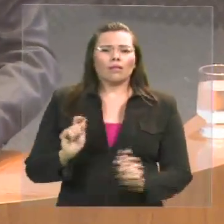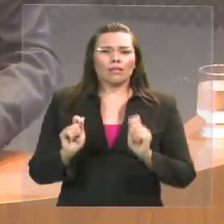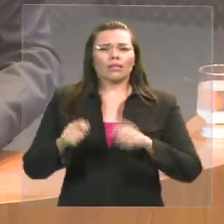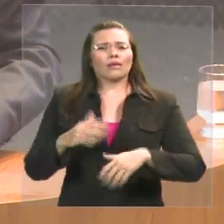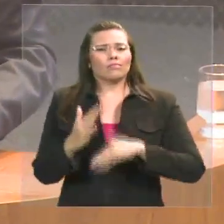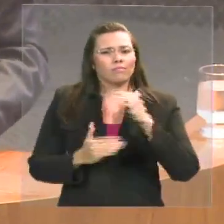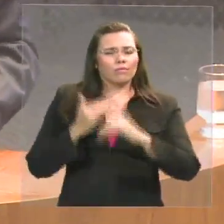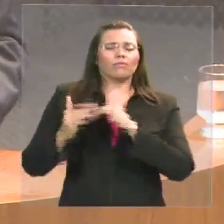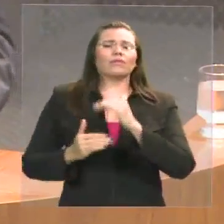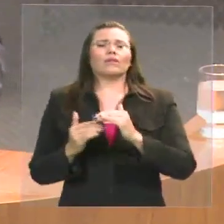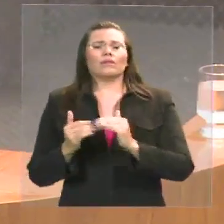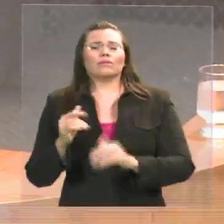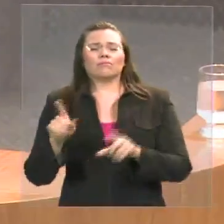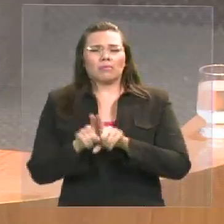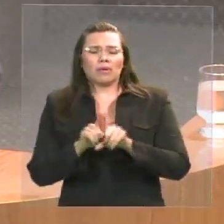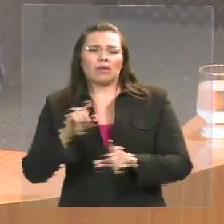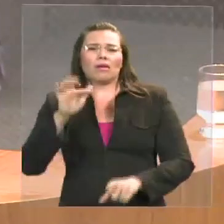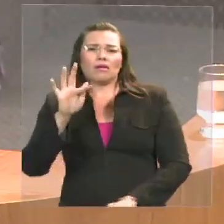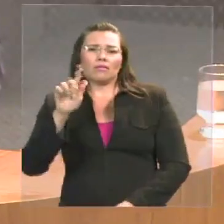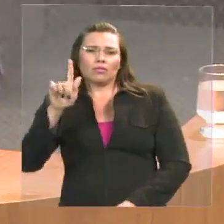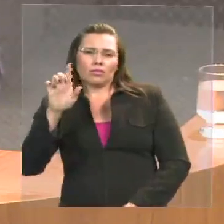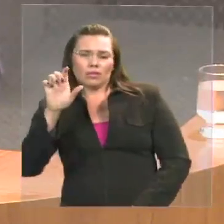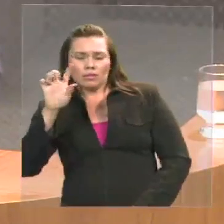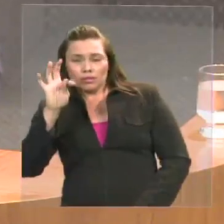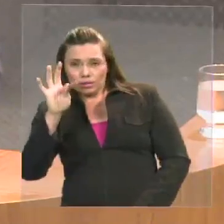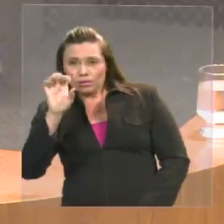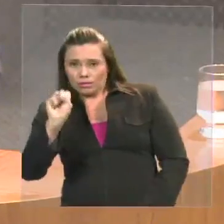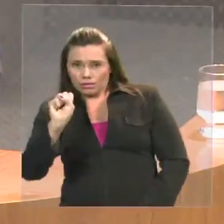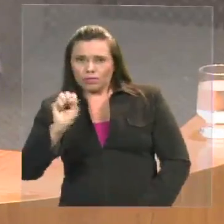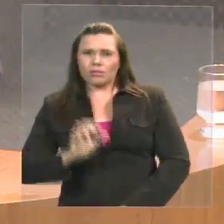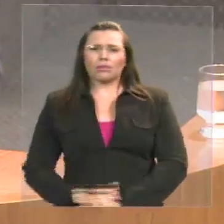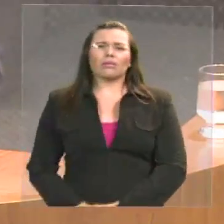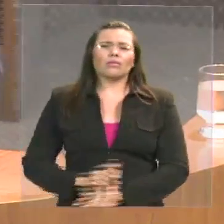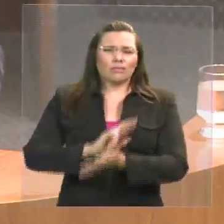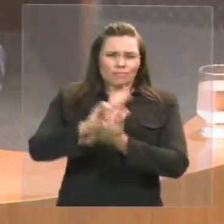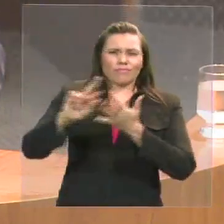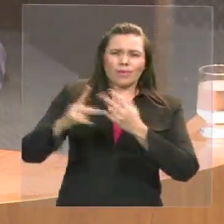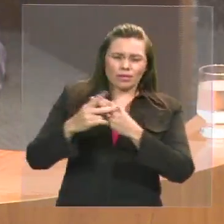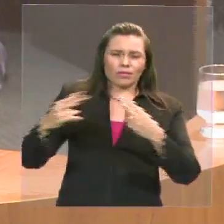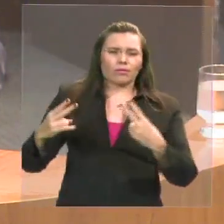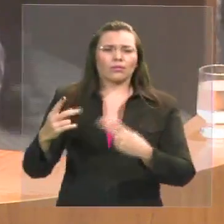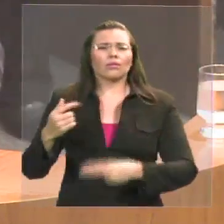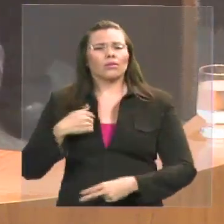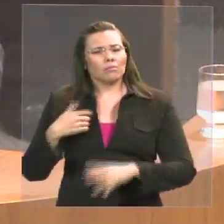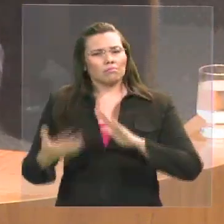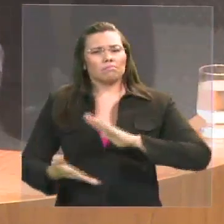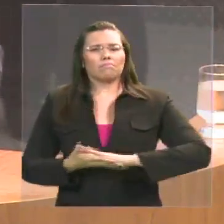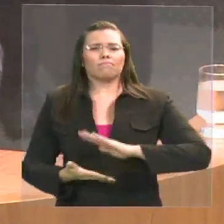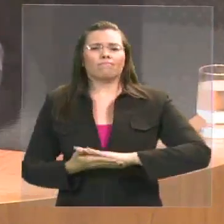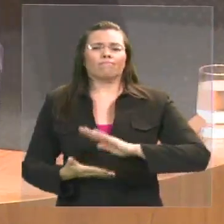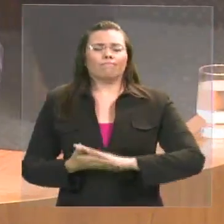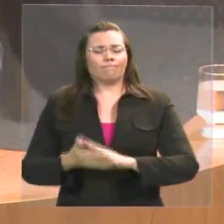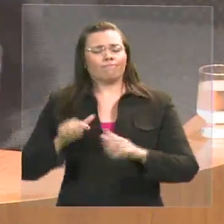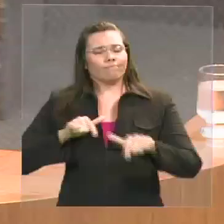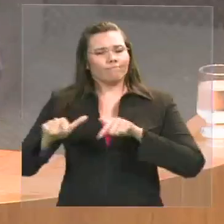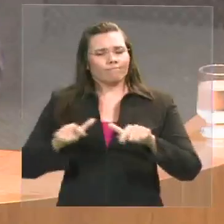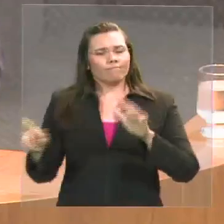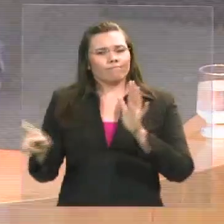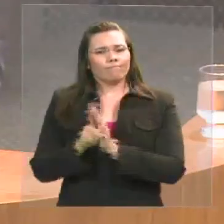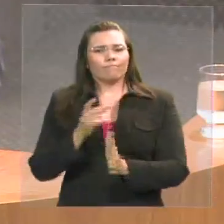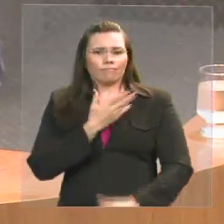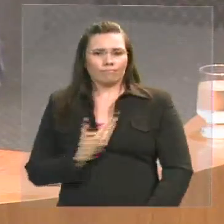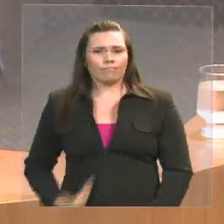eu quero, inicialmente, já parabenizar a ação do governo, porque ele